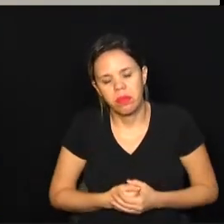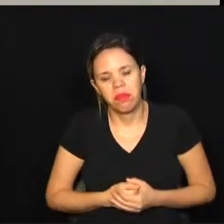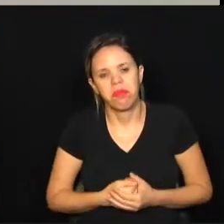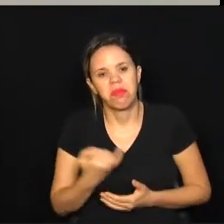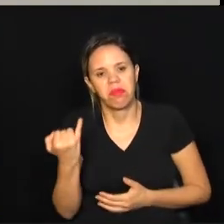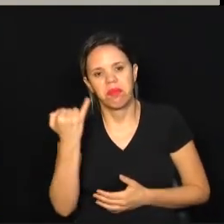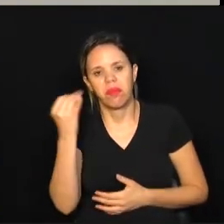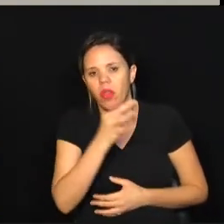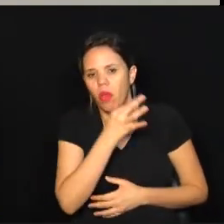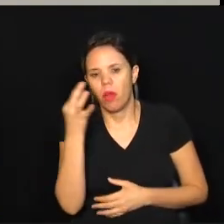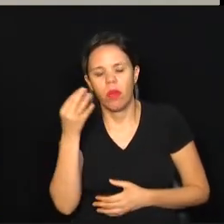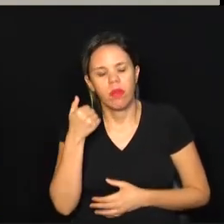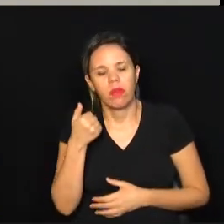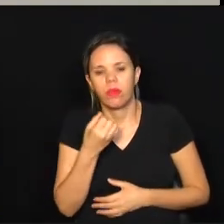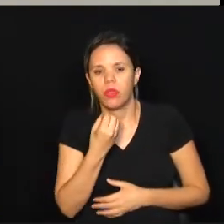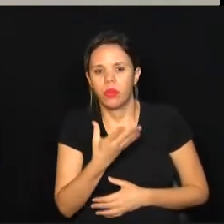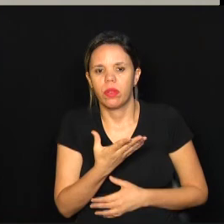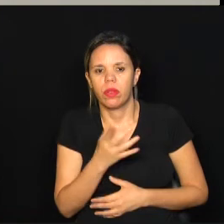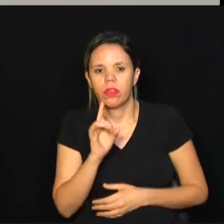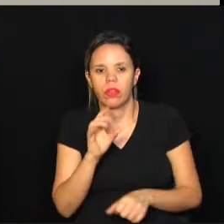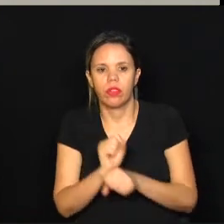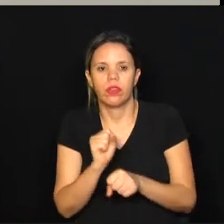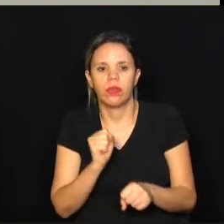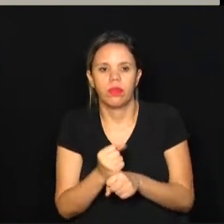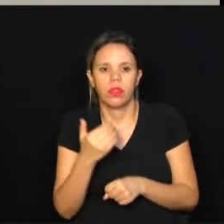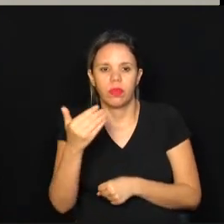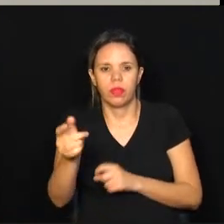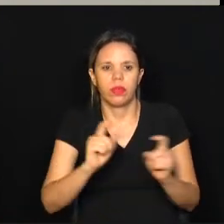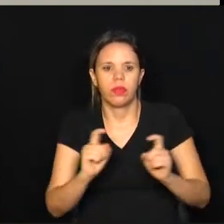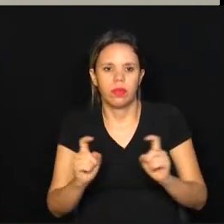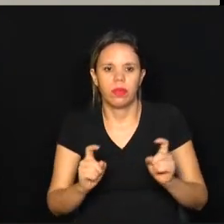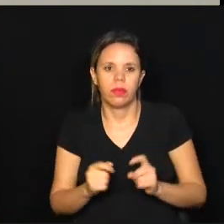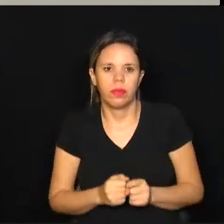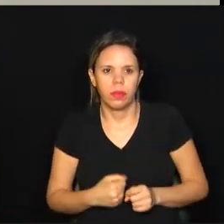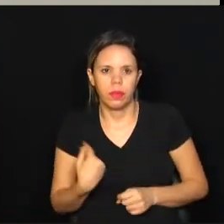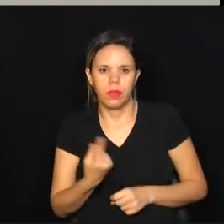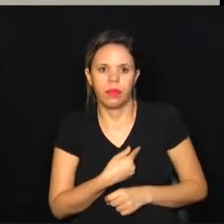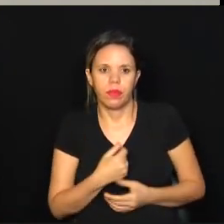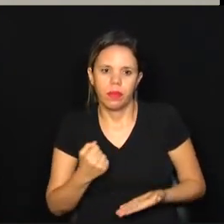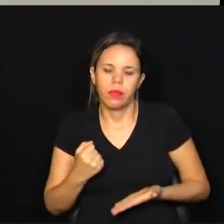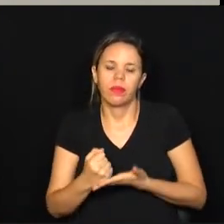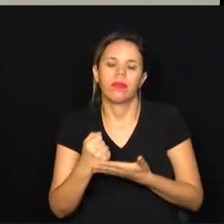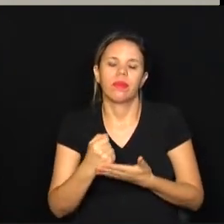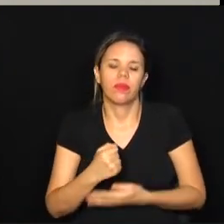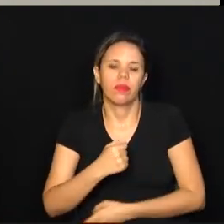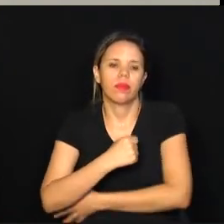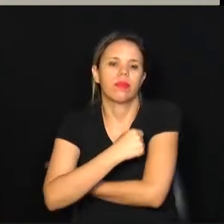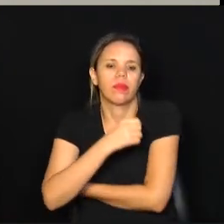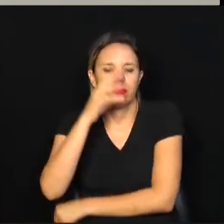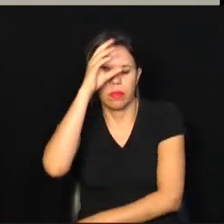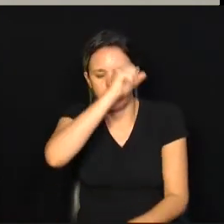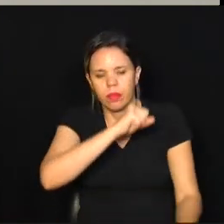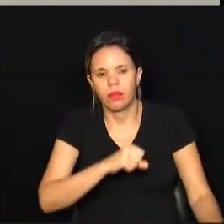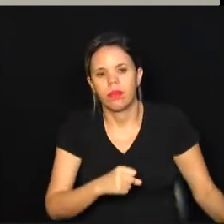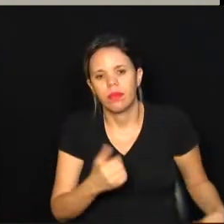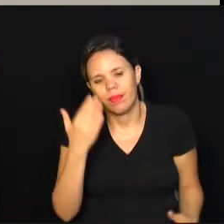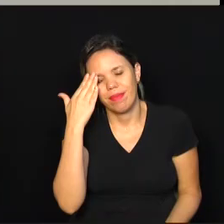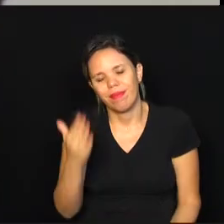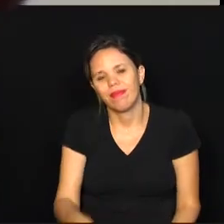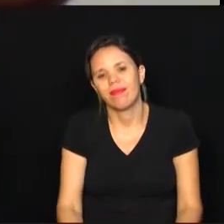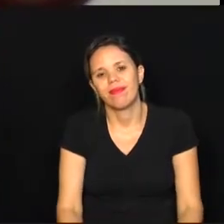muito bom mesmo, e só aguardar as próximas reuniões para estar contribuindo e aprendendo mais.